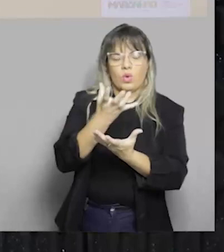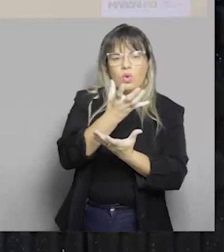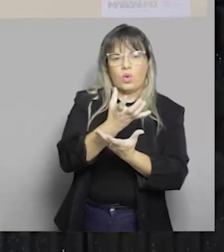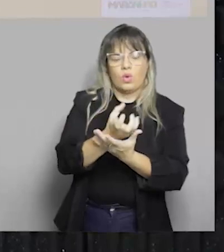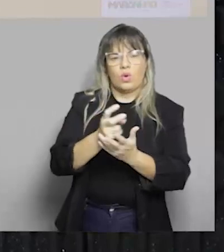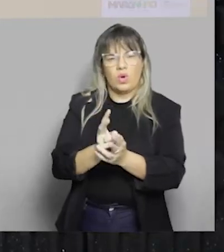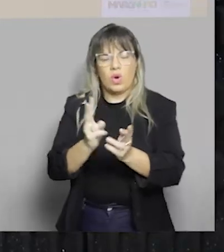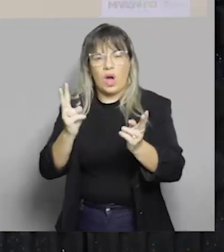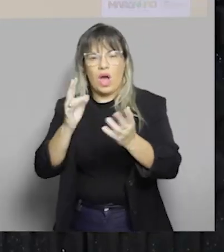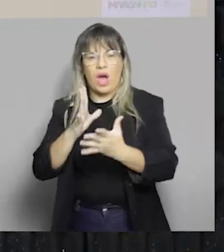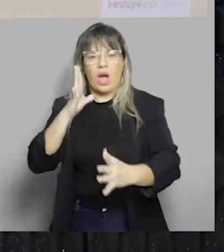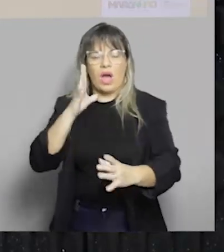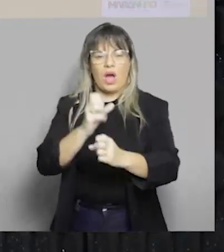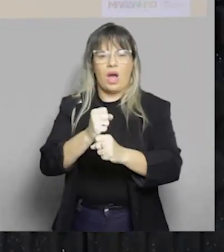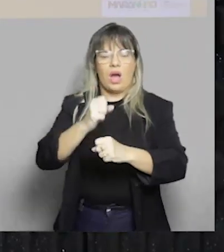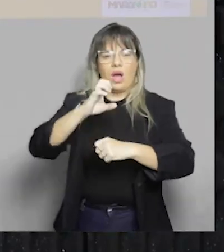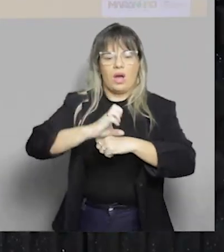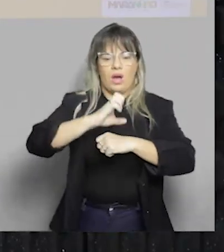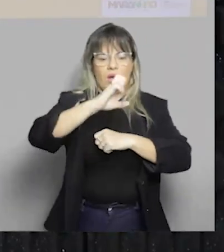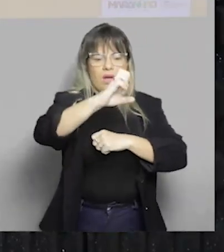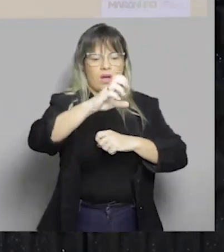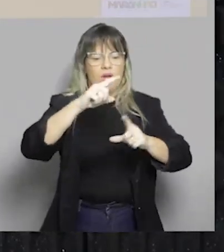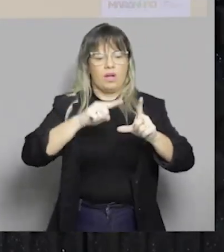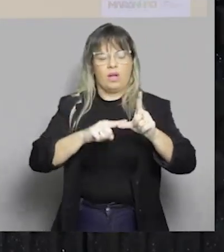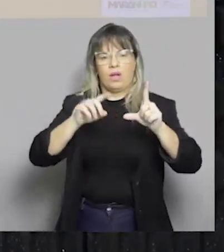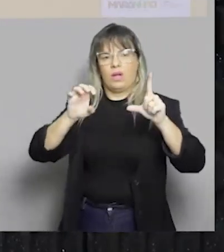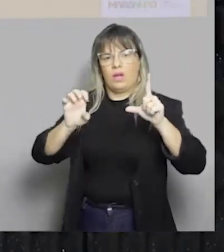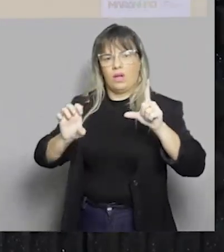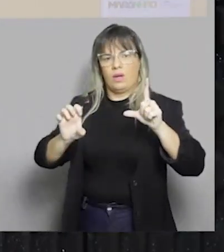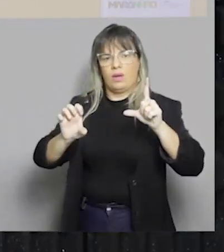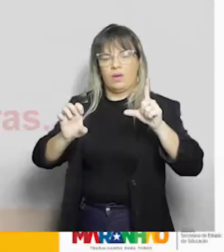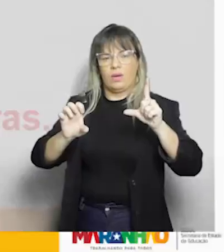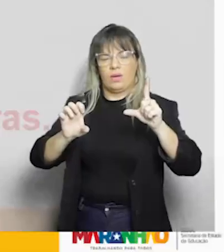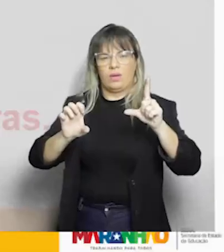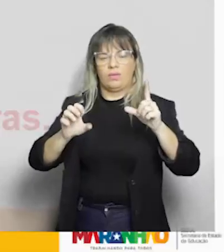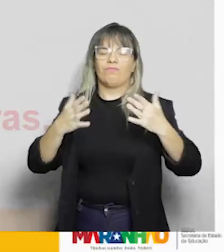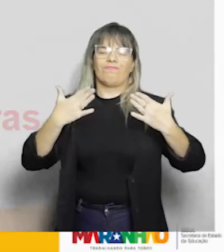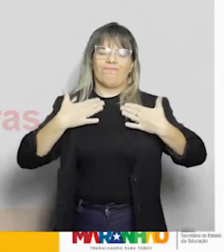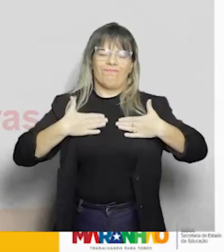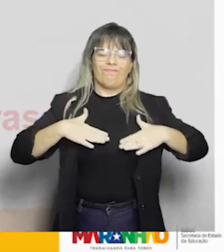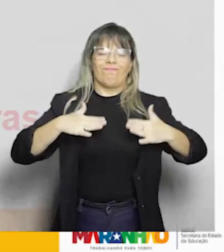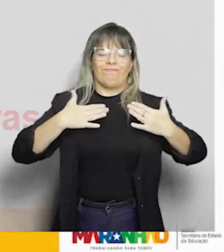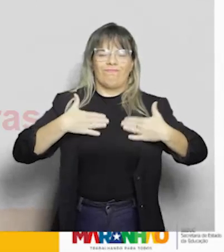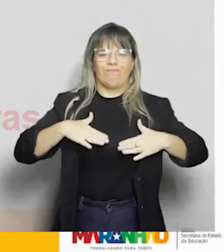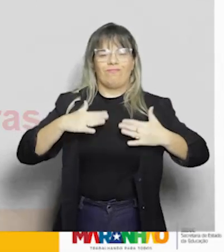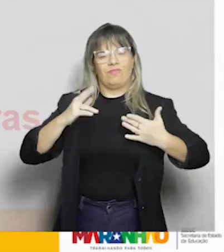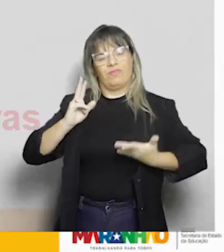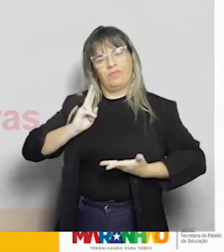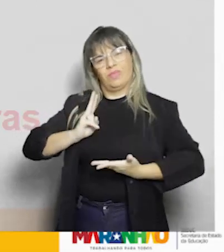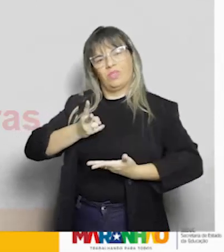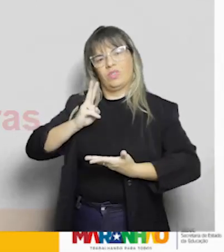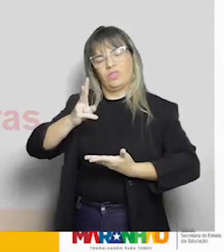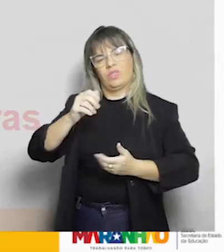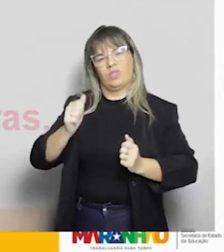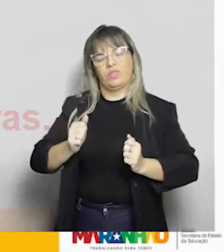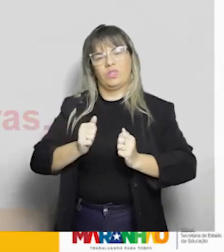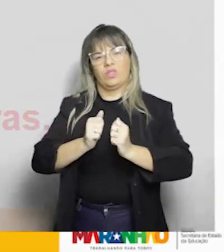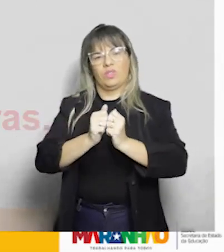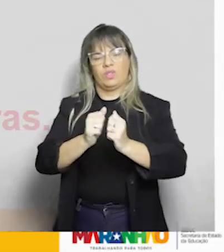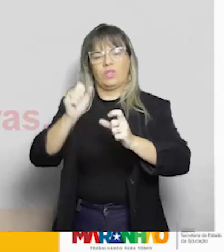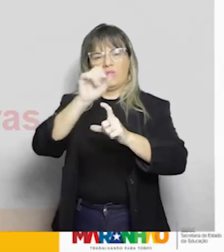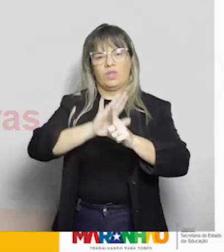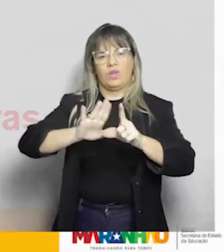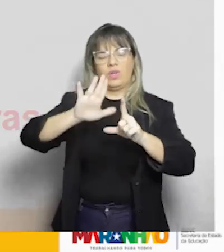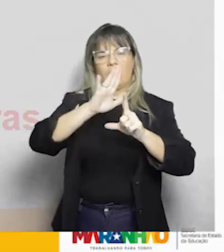seu caráter exportador. Gabarito é a letra E. Tranquilo, né, meu estudante? Continua acompanhando a gente na